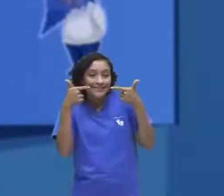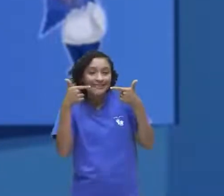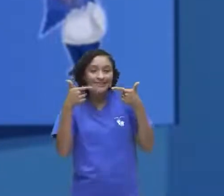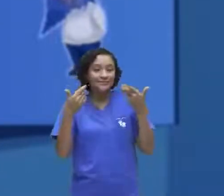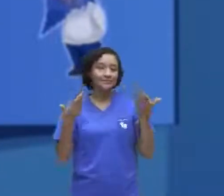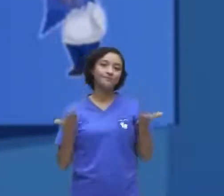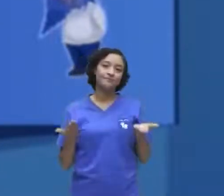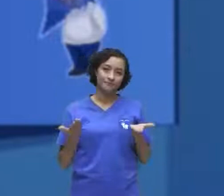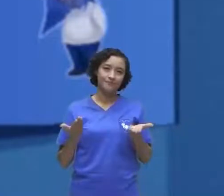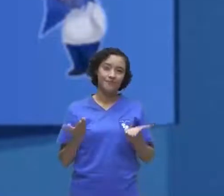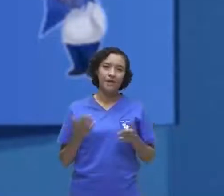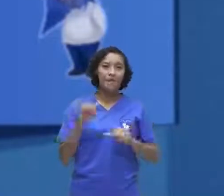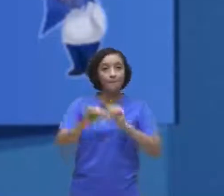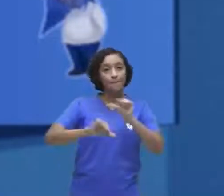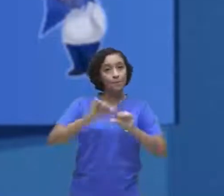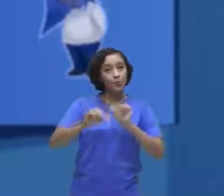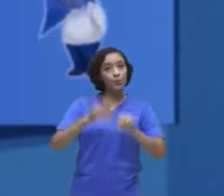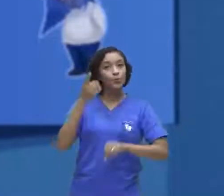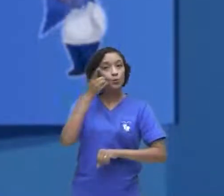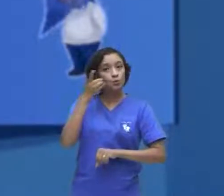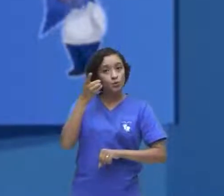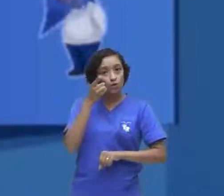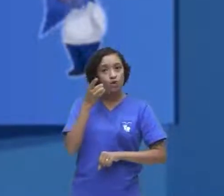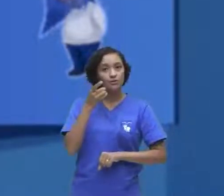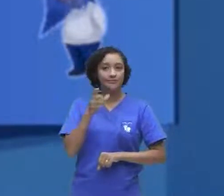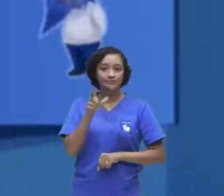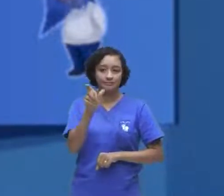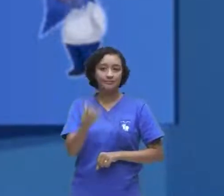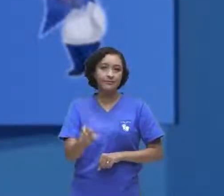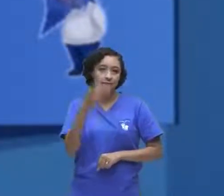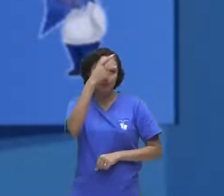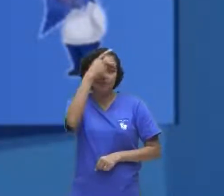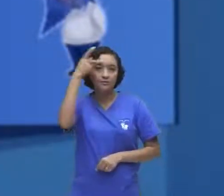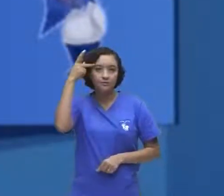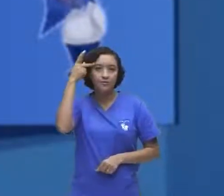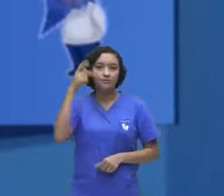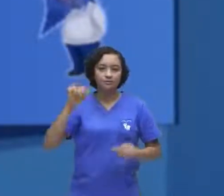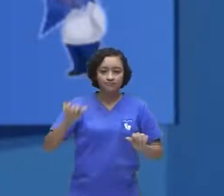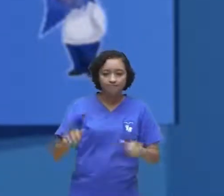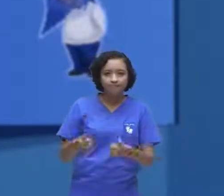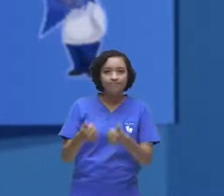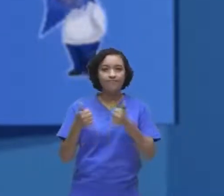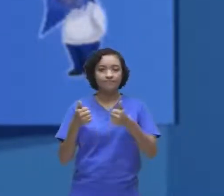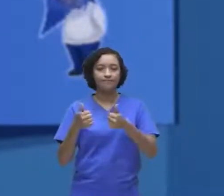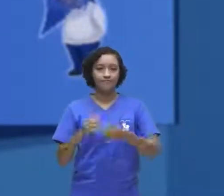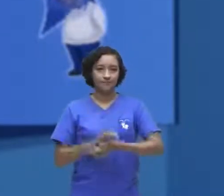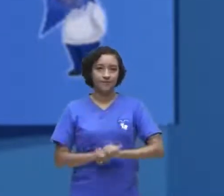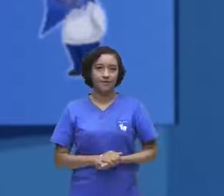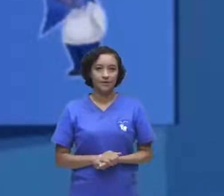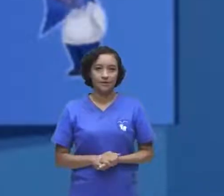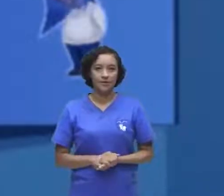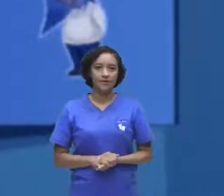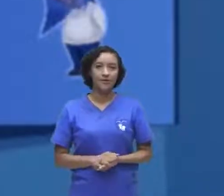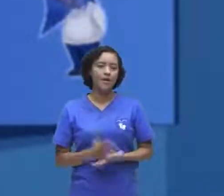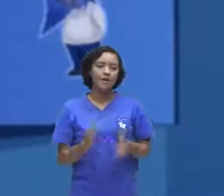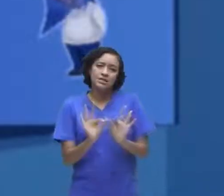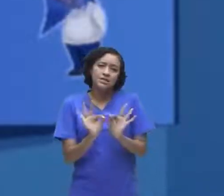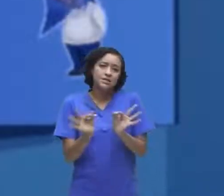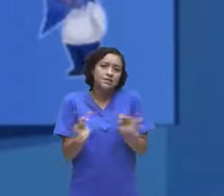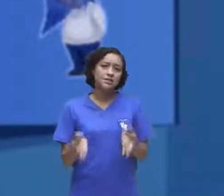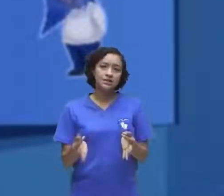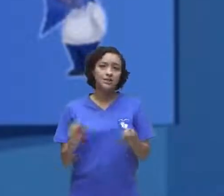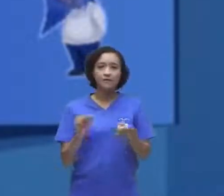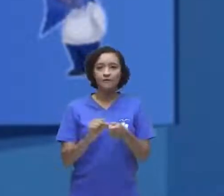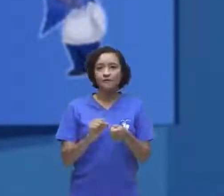te falei, isso muda o dia do outro. Então Pode não mudar custa mesmo. nada a gente fazer coisas simples. Distribuir